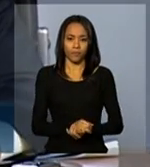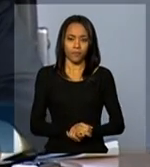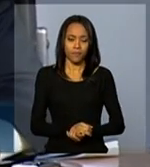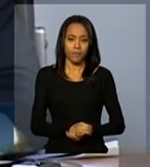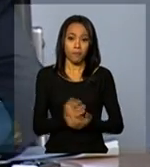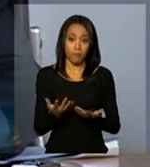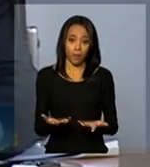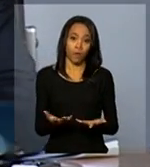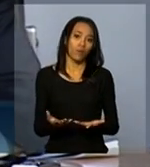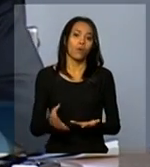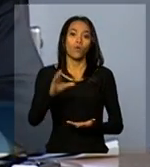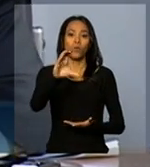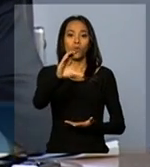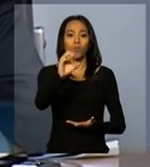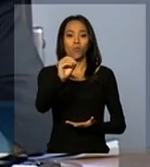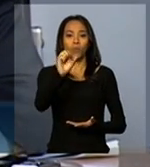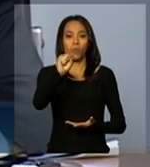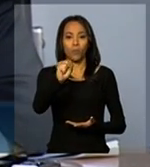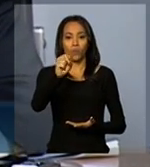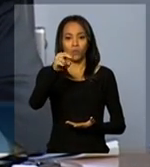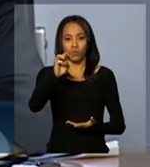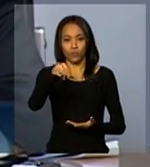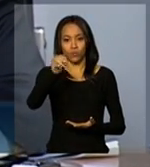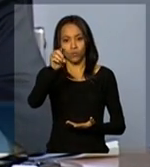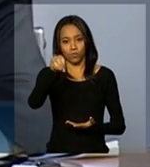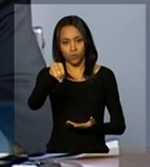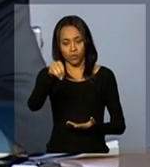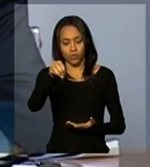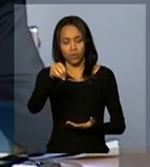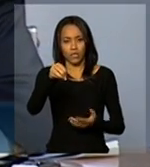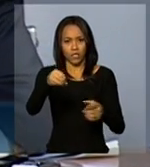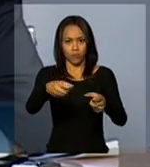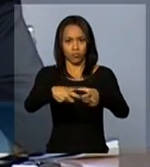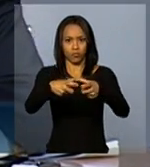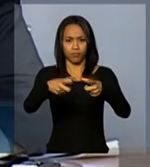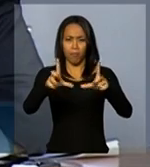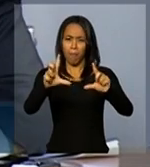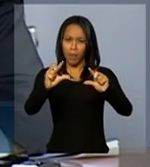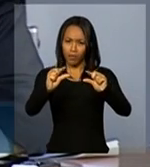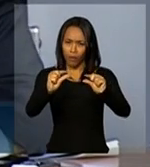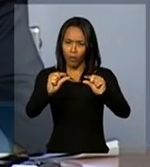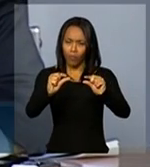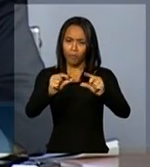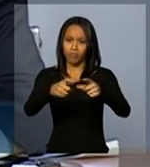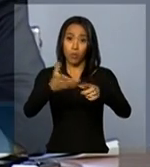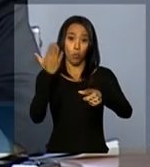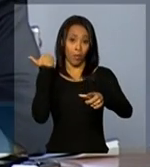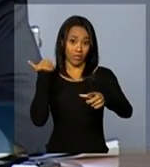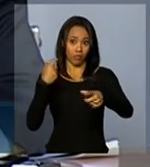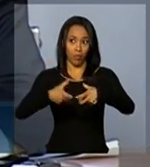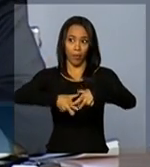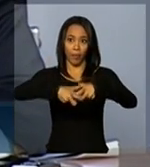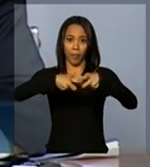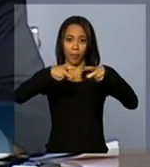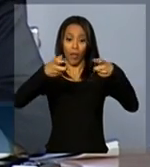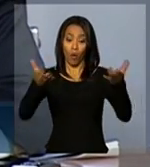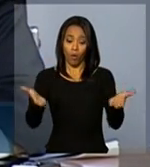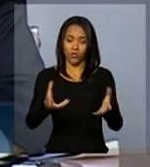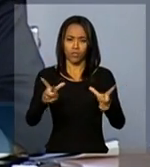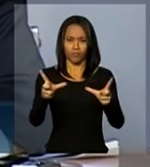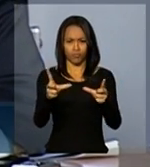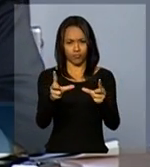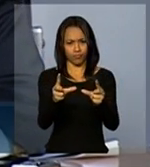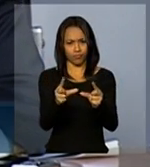consumo, embora esteja crescendo numa velocidade menor do que no passado, ele se mantém ainda